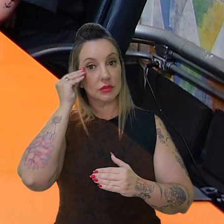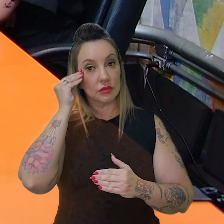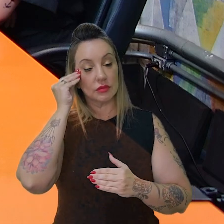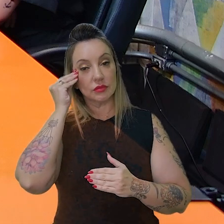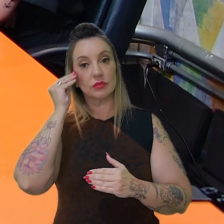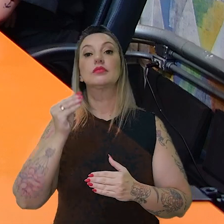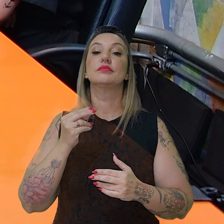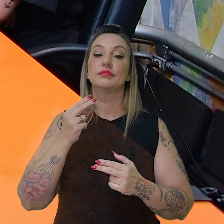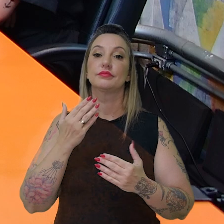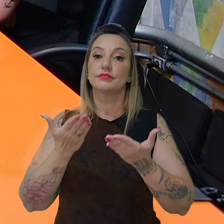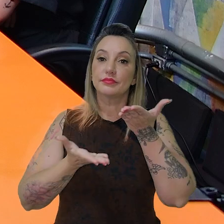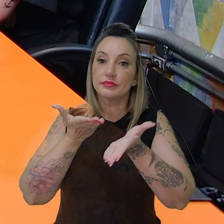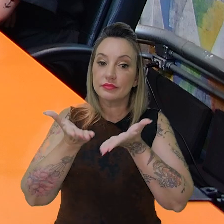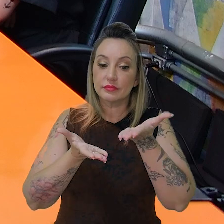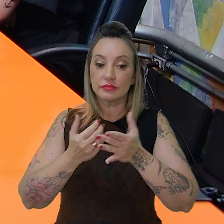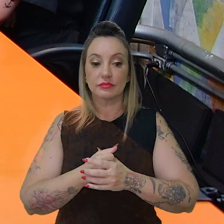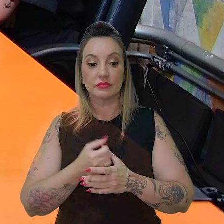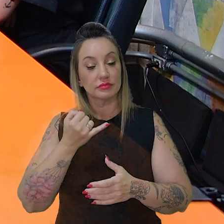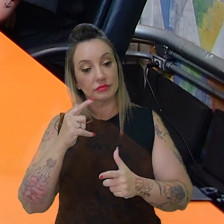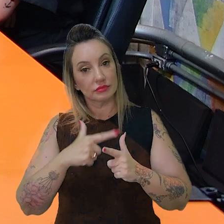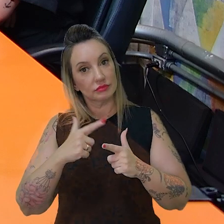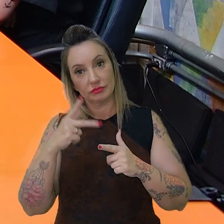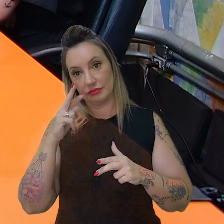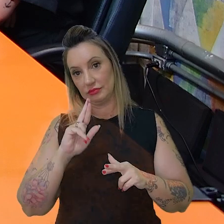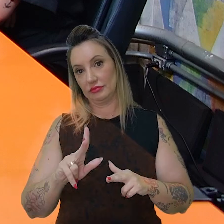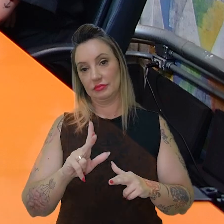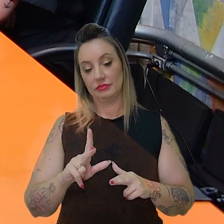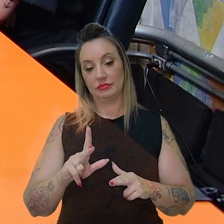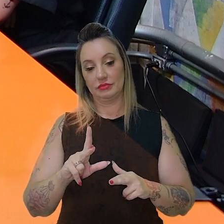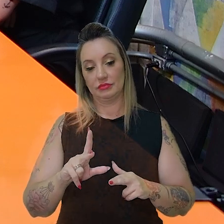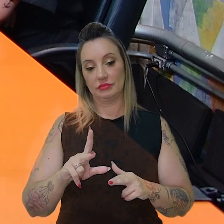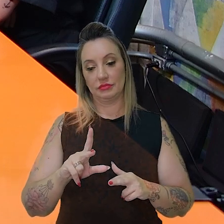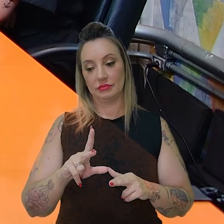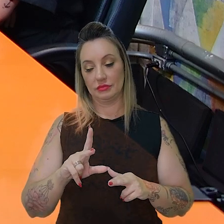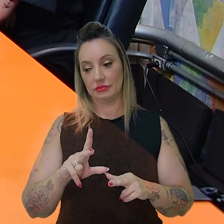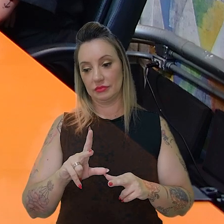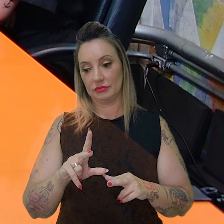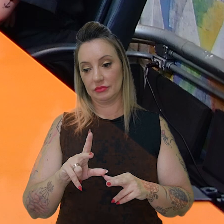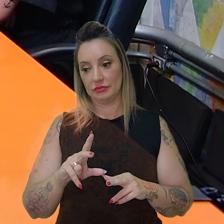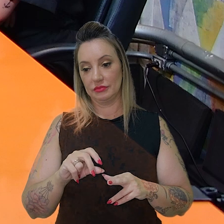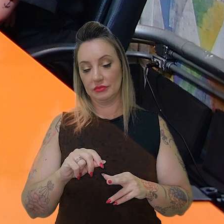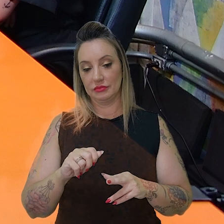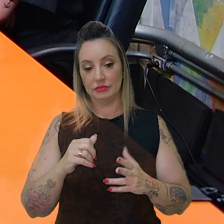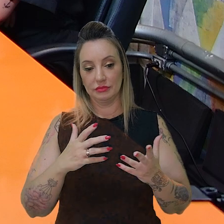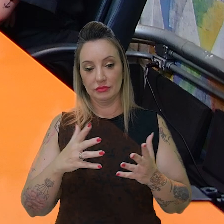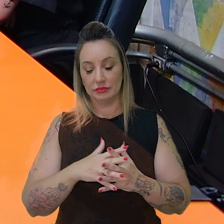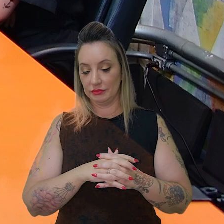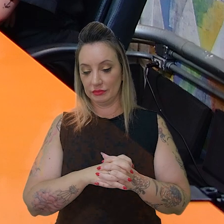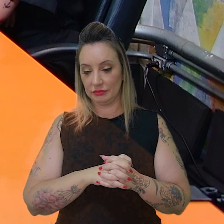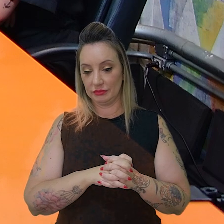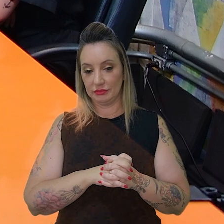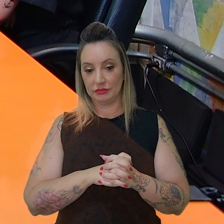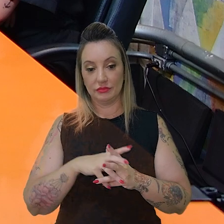psiquiatra terapeuta olha Angélica seu problema não é eh eh a